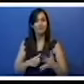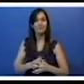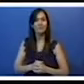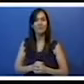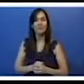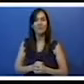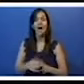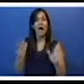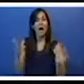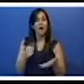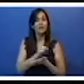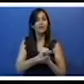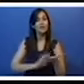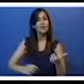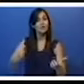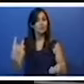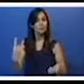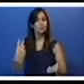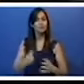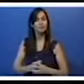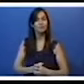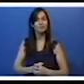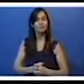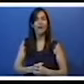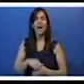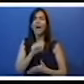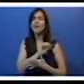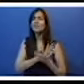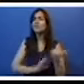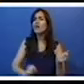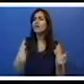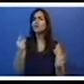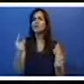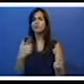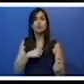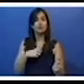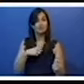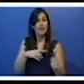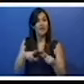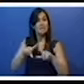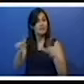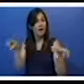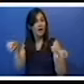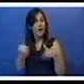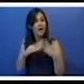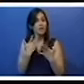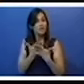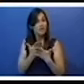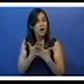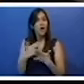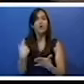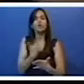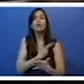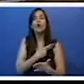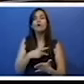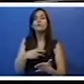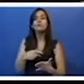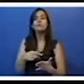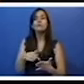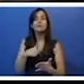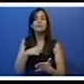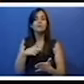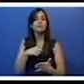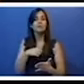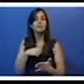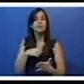vamos lá para atividade um pessoal atividade um se estivéssemos em sala de aula nós iremos disponibilizar